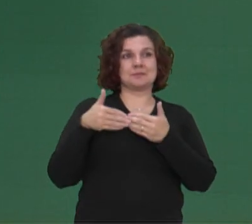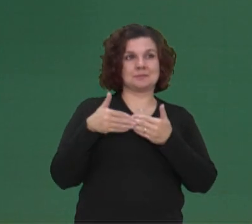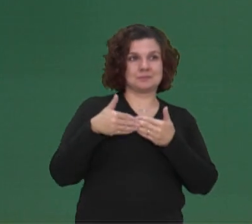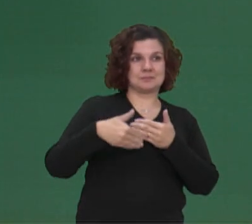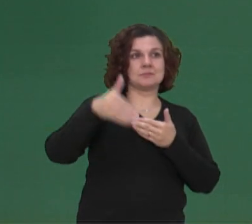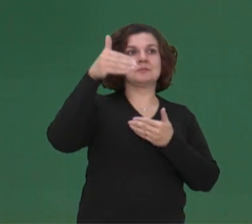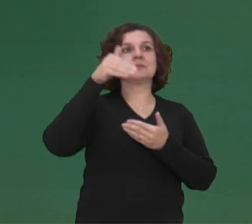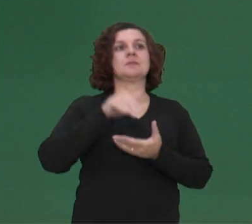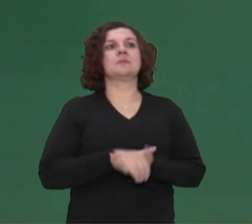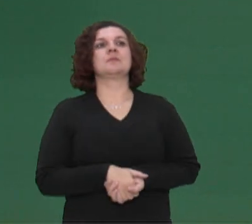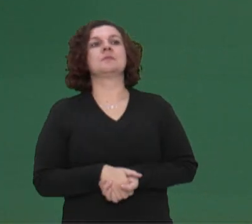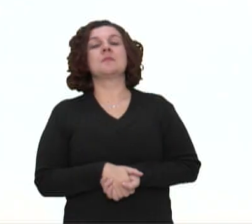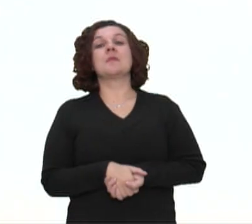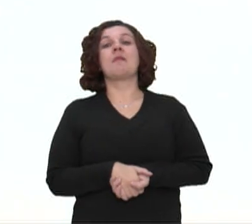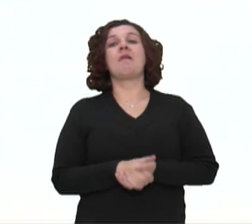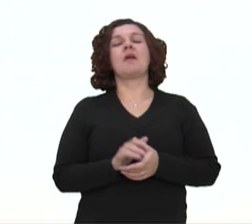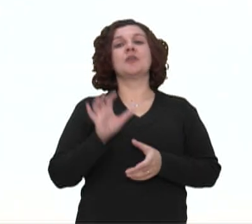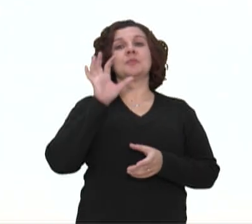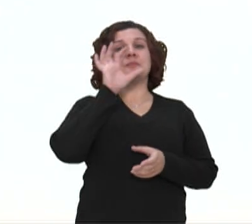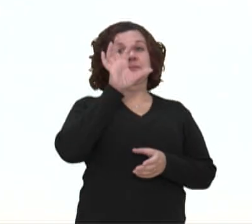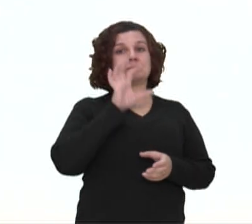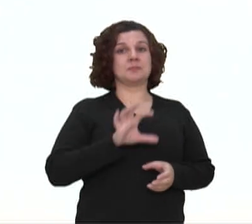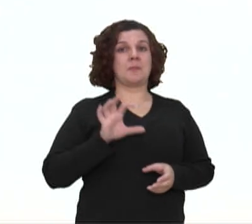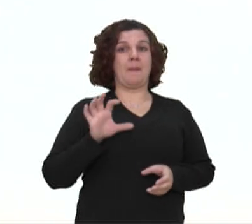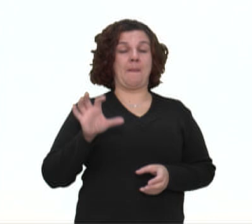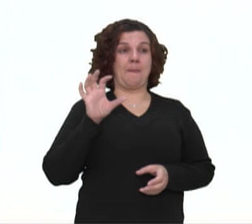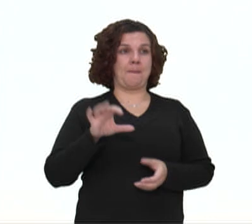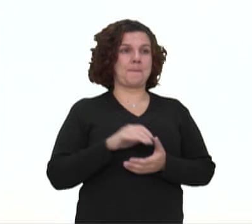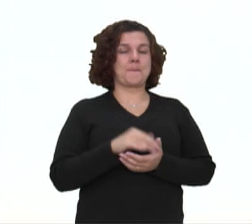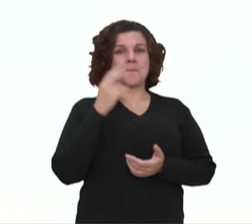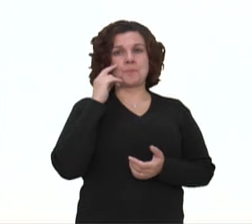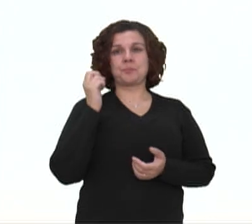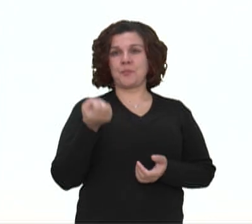seguindo. Ainda sobre questões regionais, olha isso.